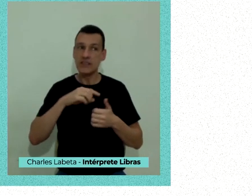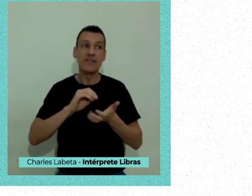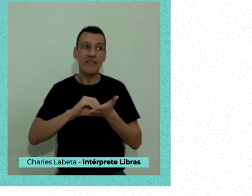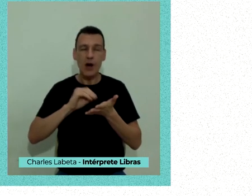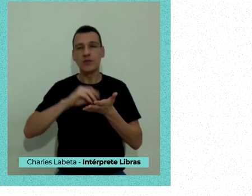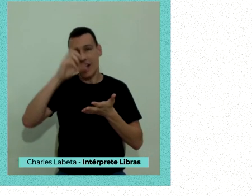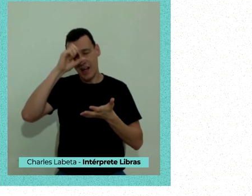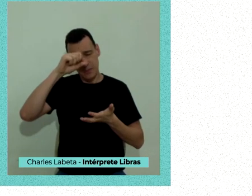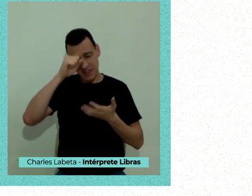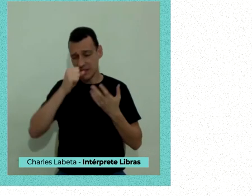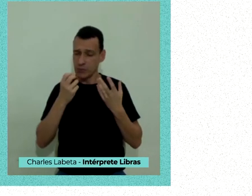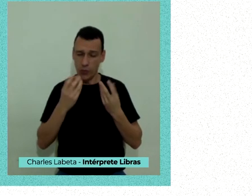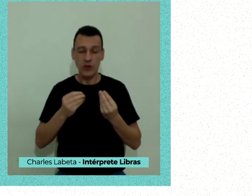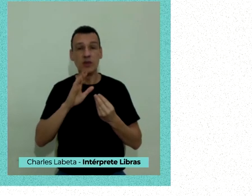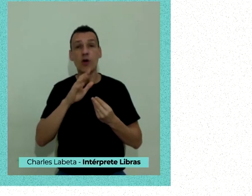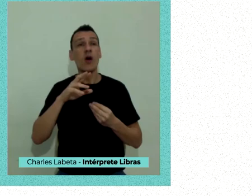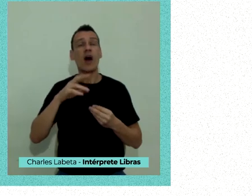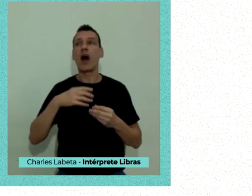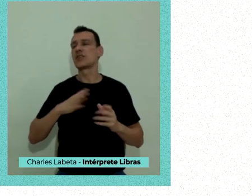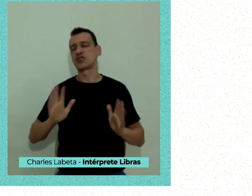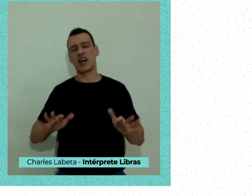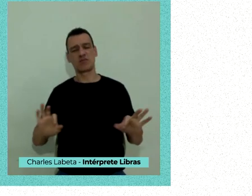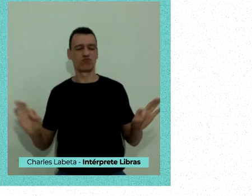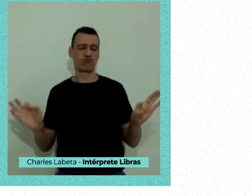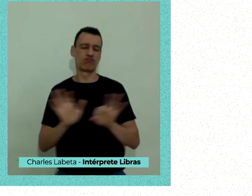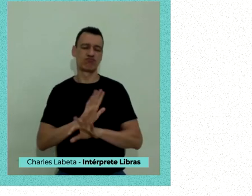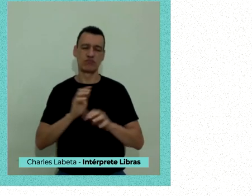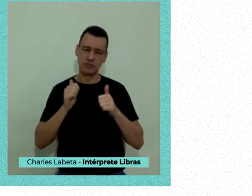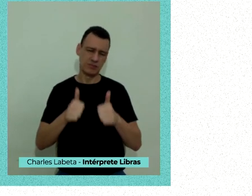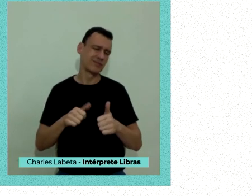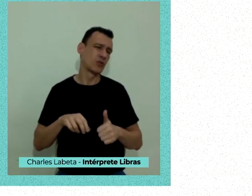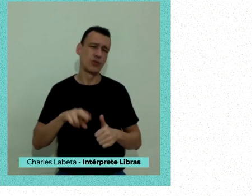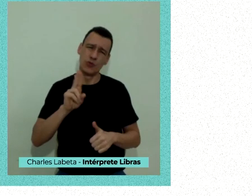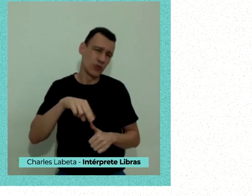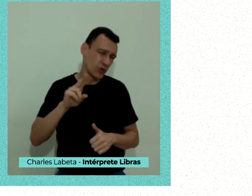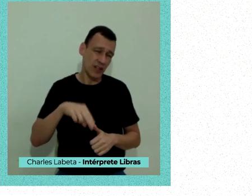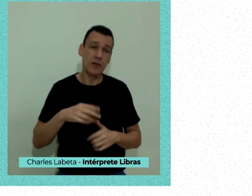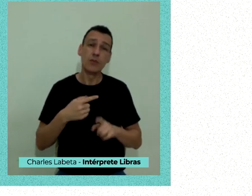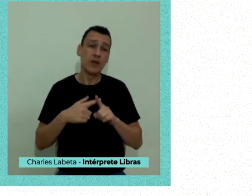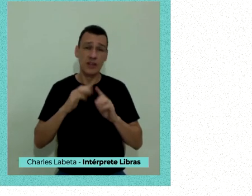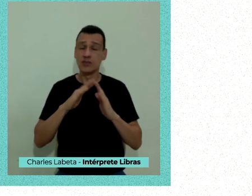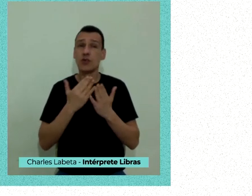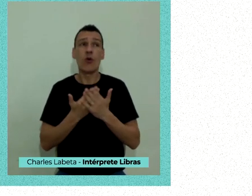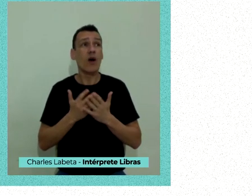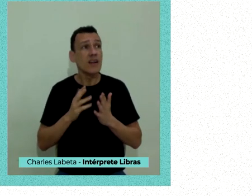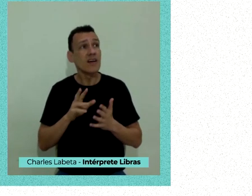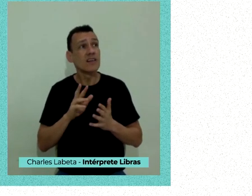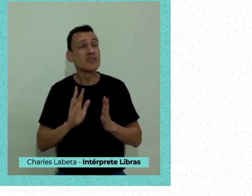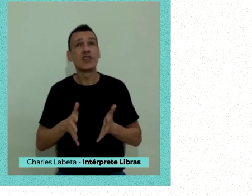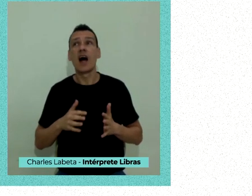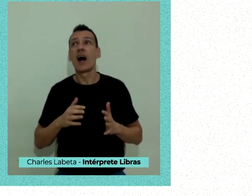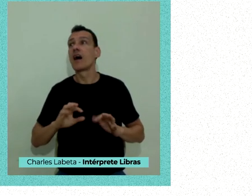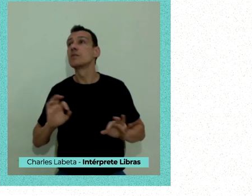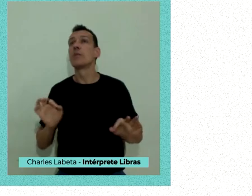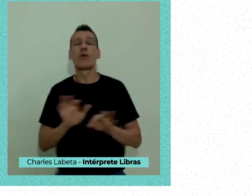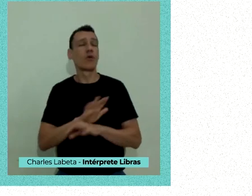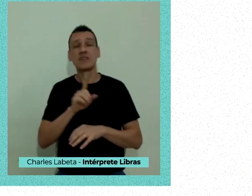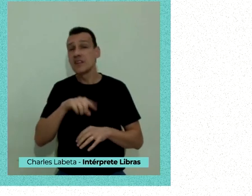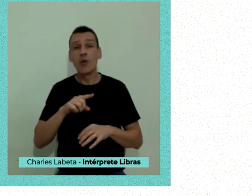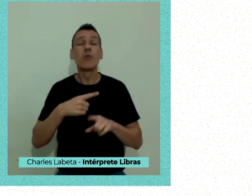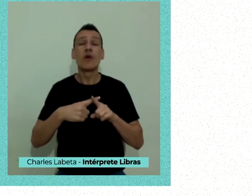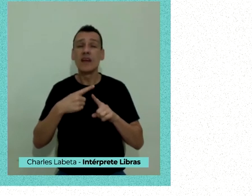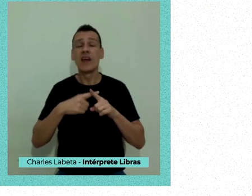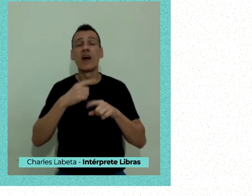preparados, porque na escola, a escola nunca estará pronta. Cada dia é diferente, cada situação